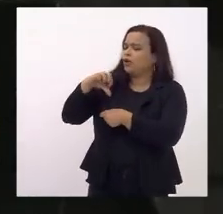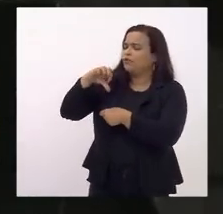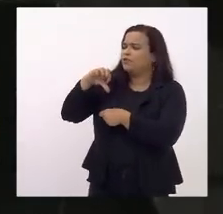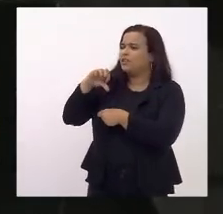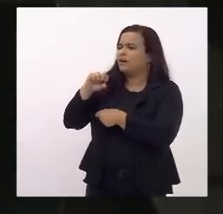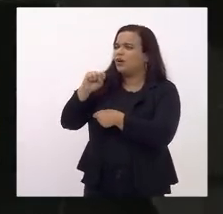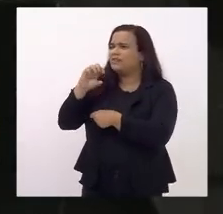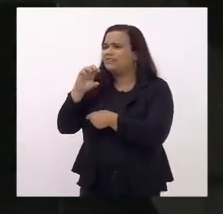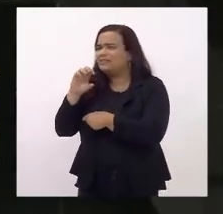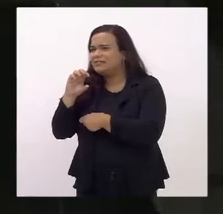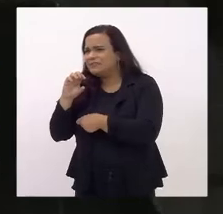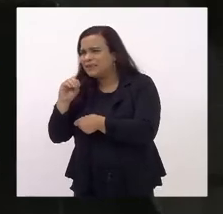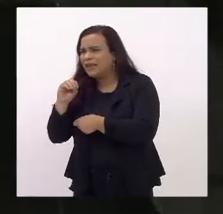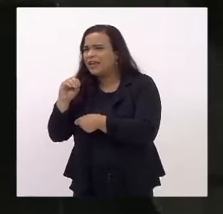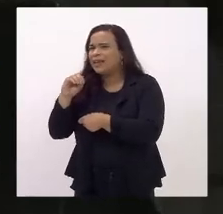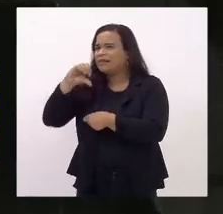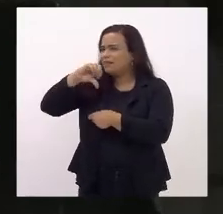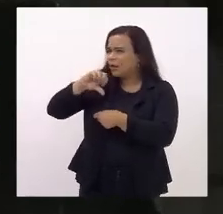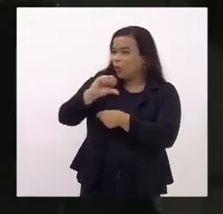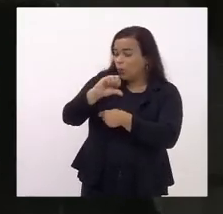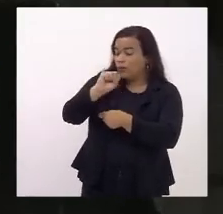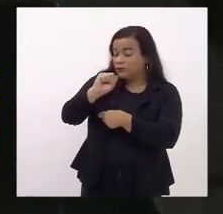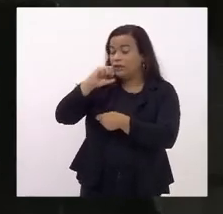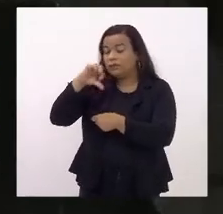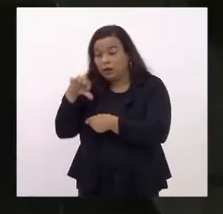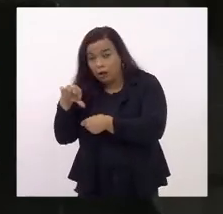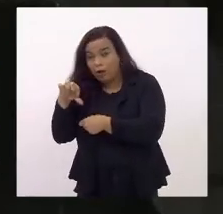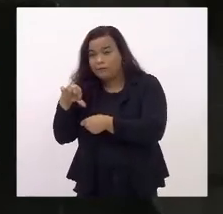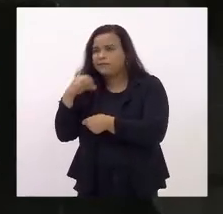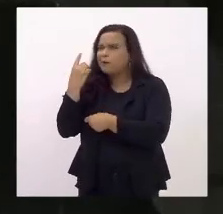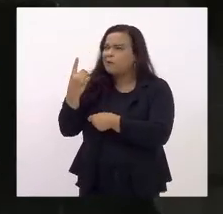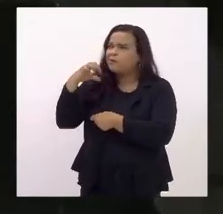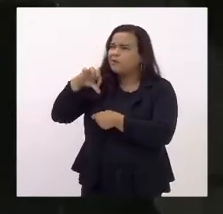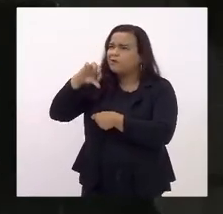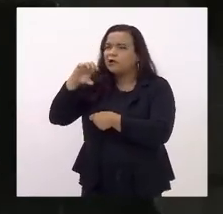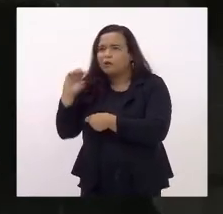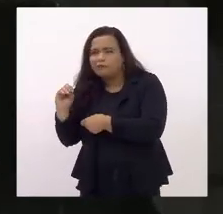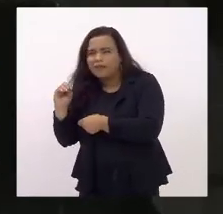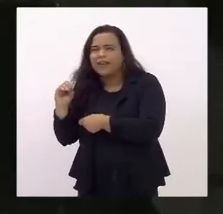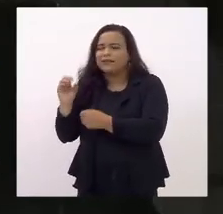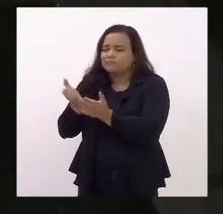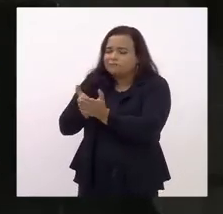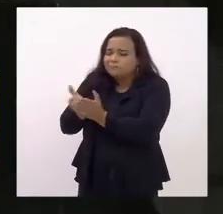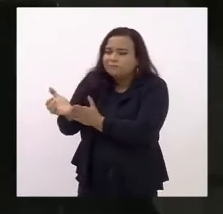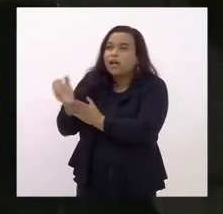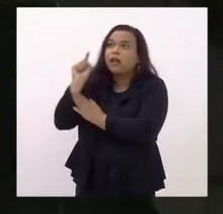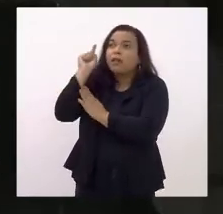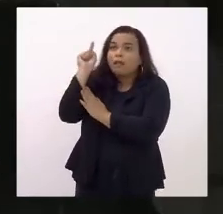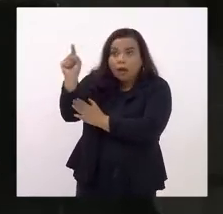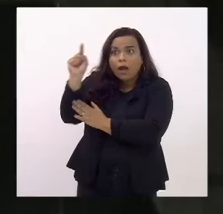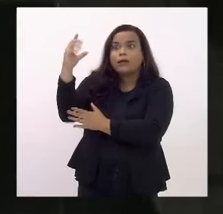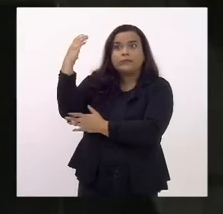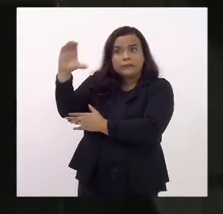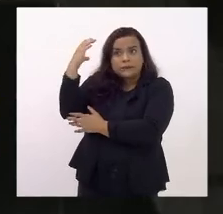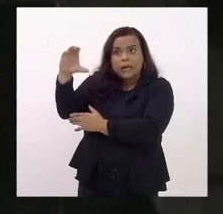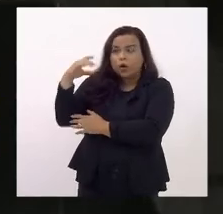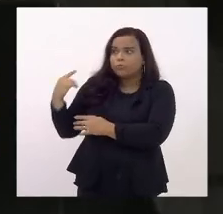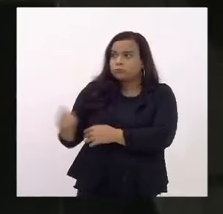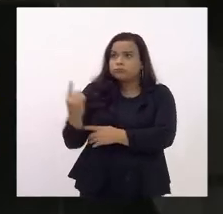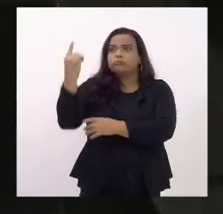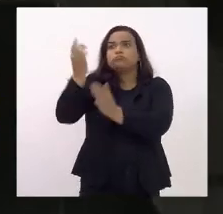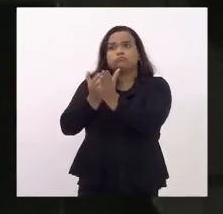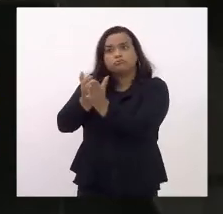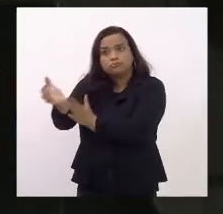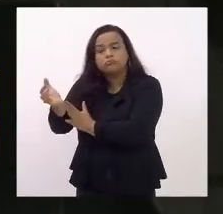contexto, deputada Tia Ju, da implantação do SUS, cidades como Niterói foram pioneiras, por exemplo,